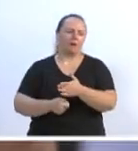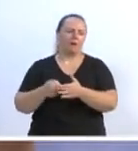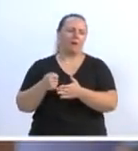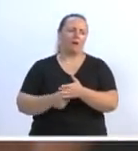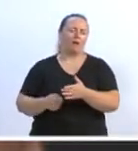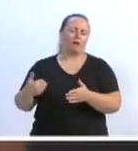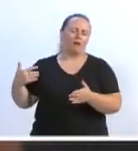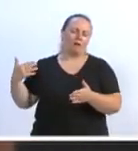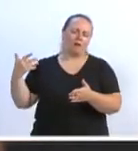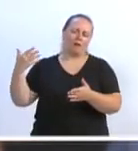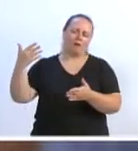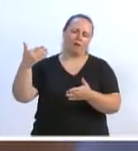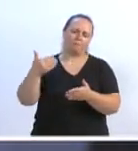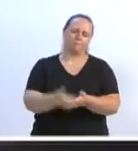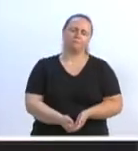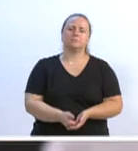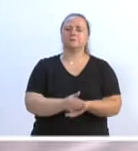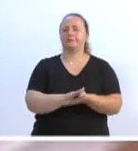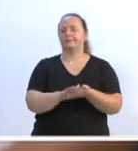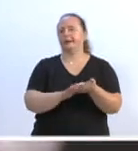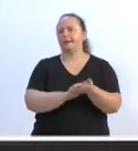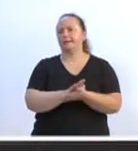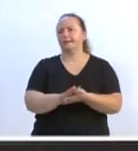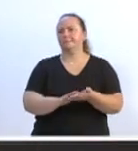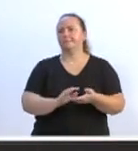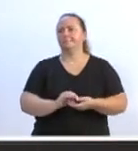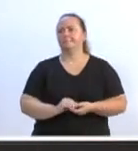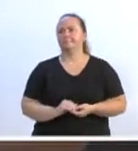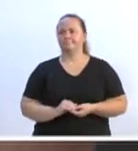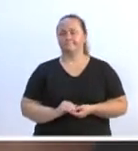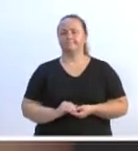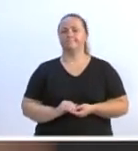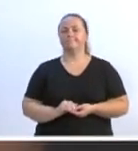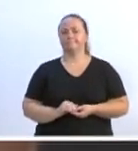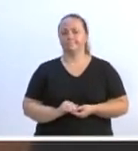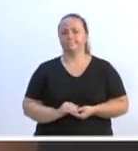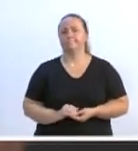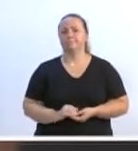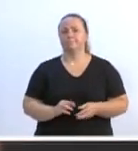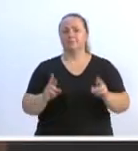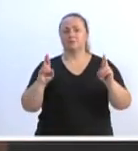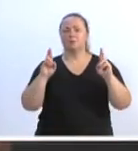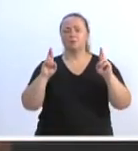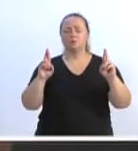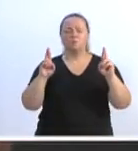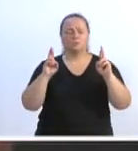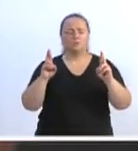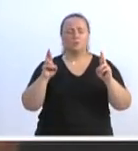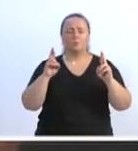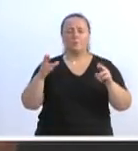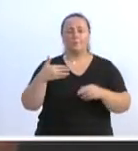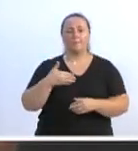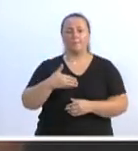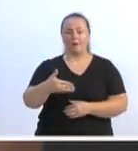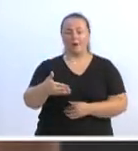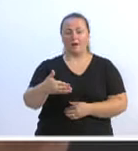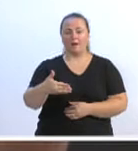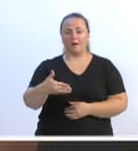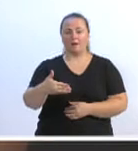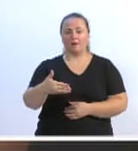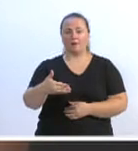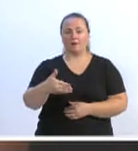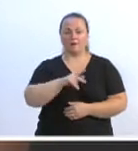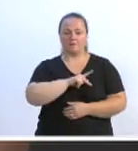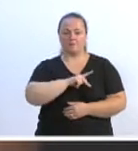tomar a deus que esse tal de presidente está fazendo campanha antecipada não ganha eleição que falou que vai acabar com as